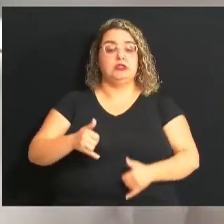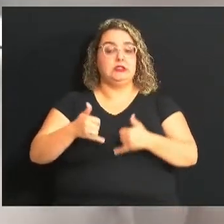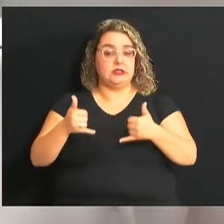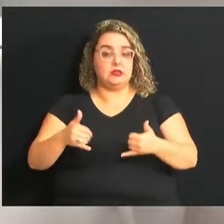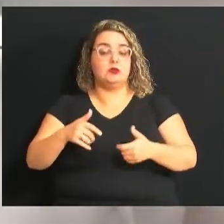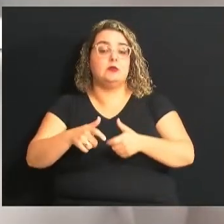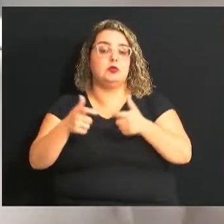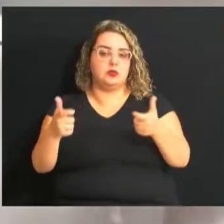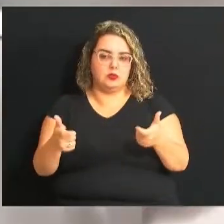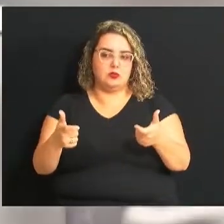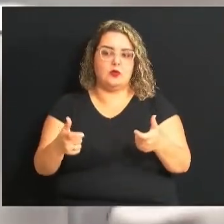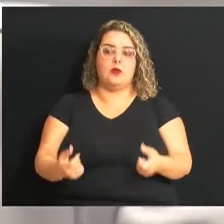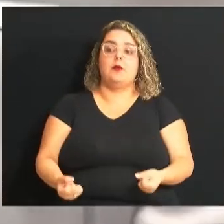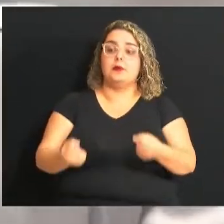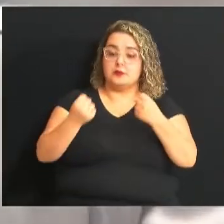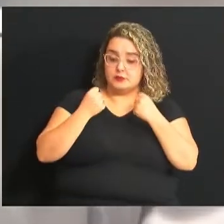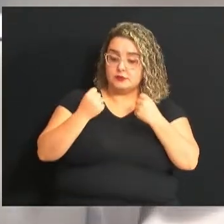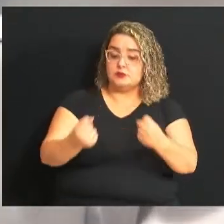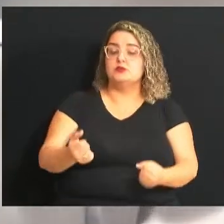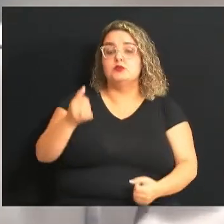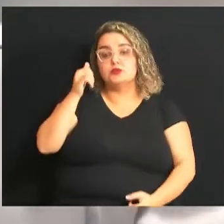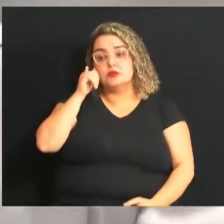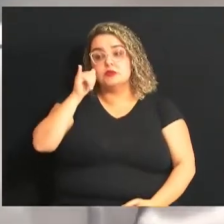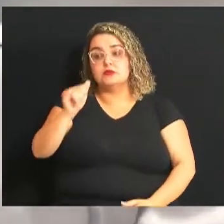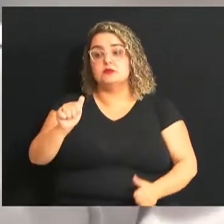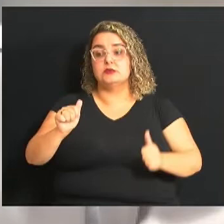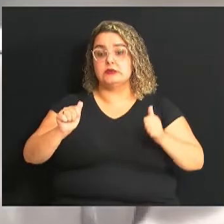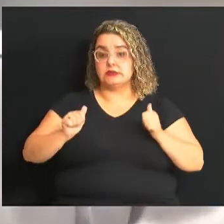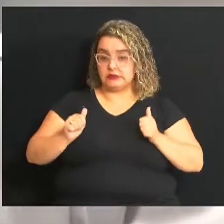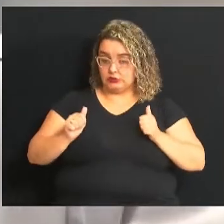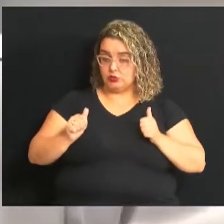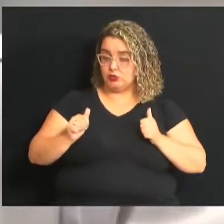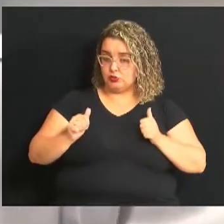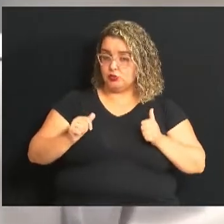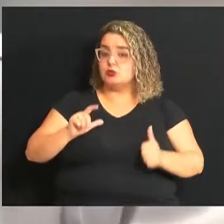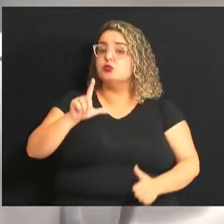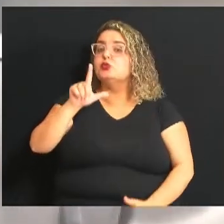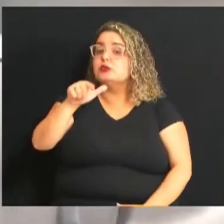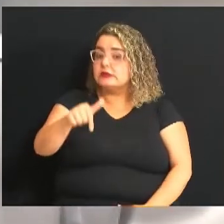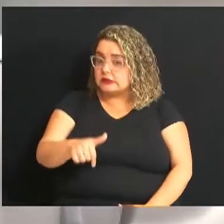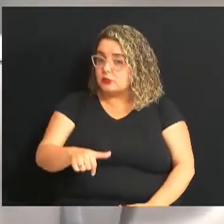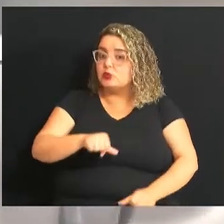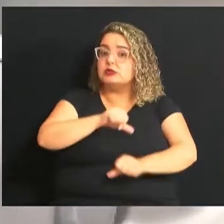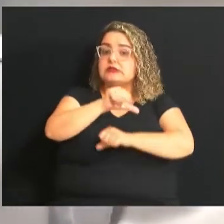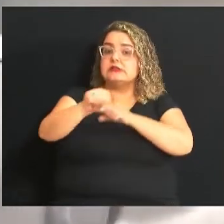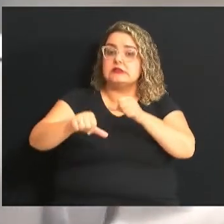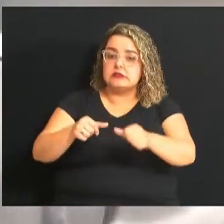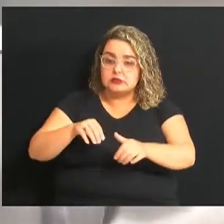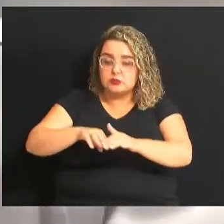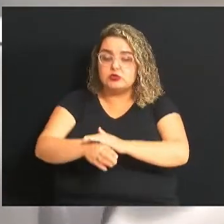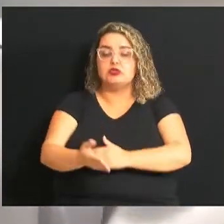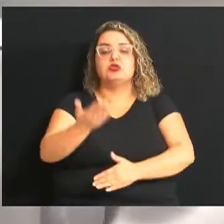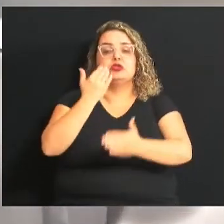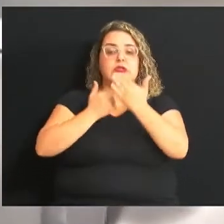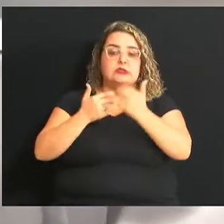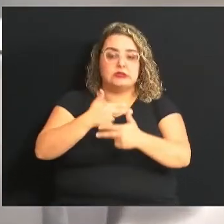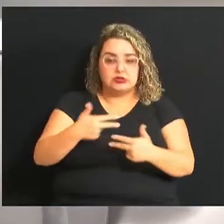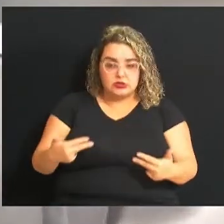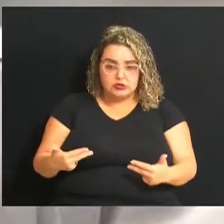atividade física, evitando o sedentarismo. Depois dessa mudança de hábito alimentar, dessa mudança